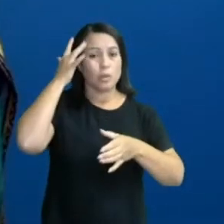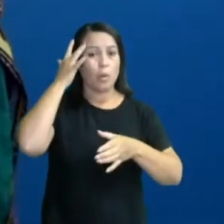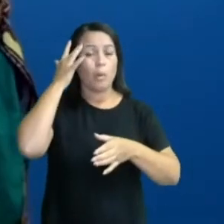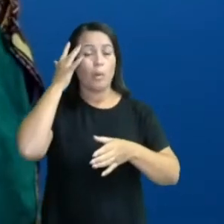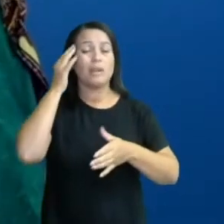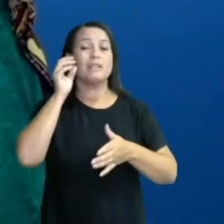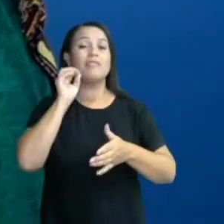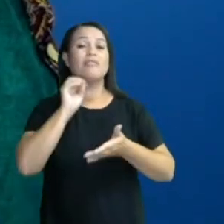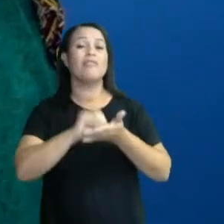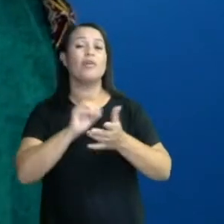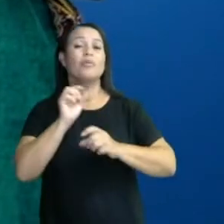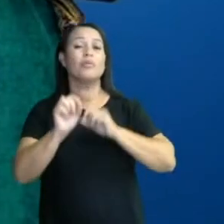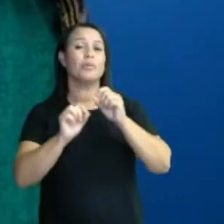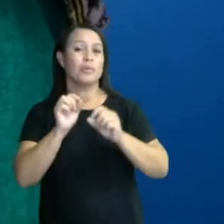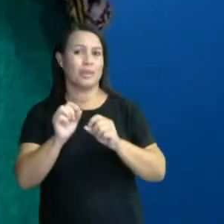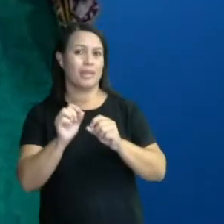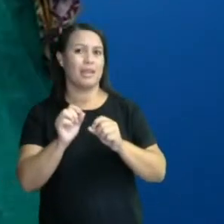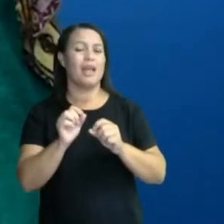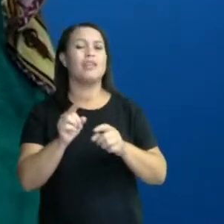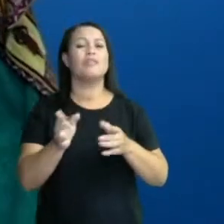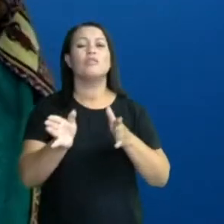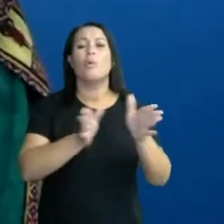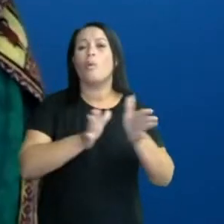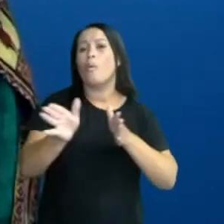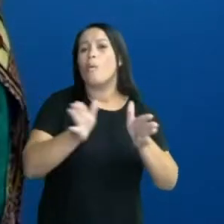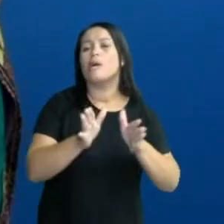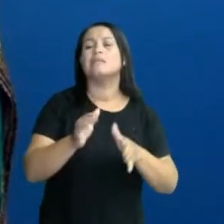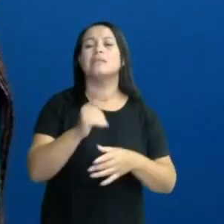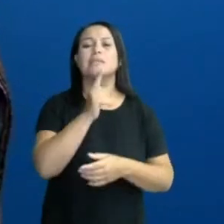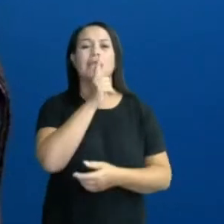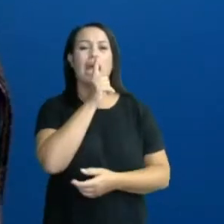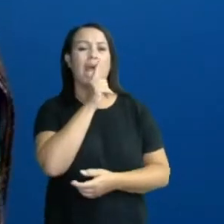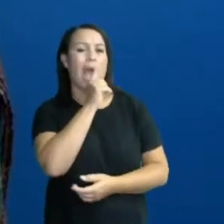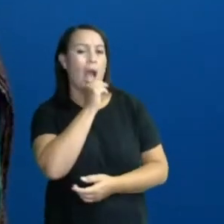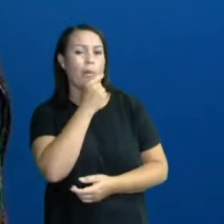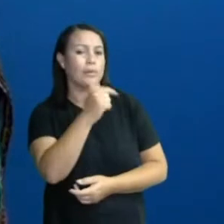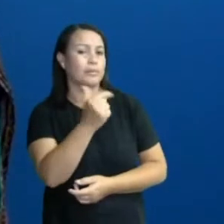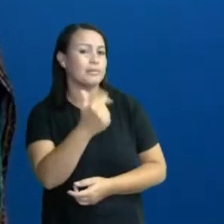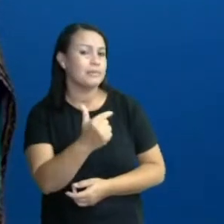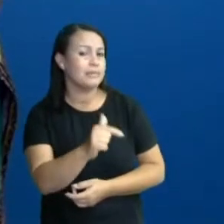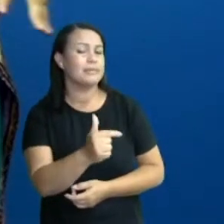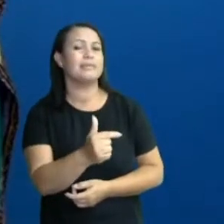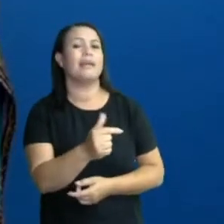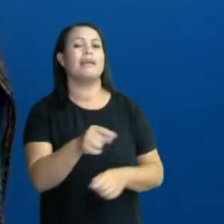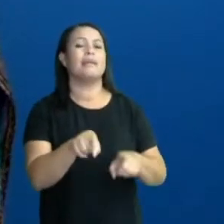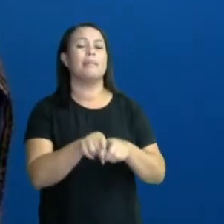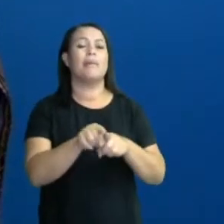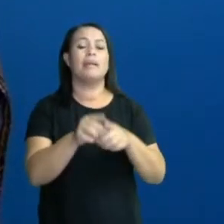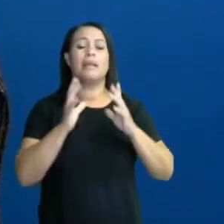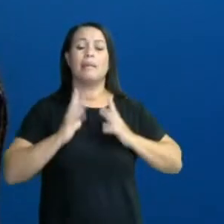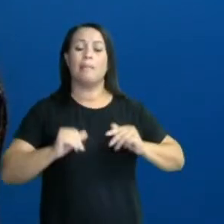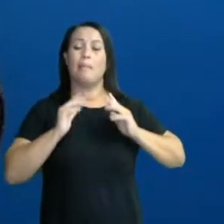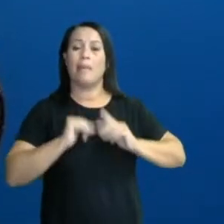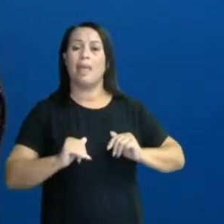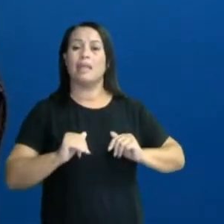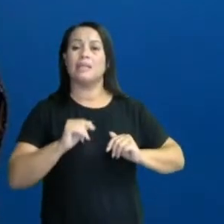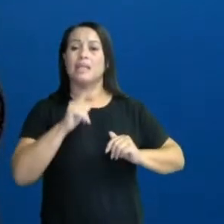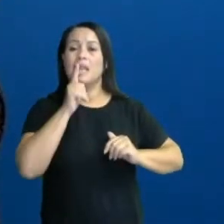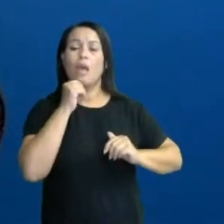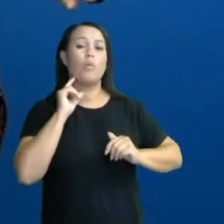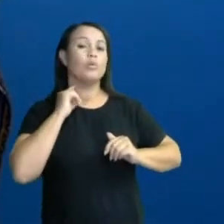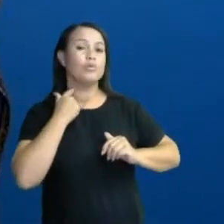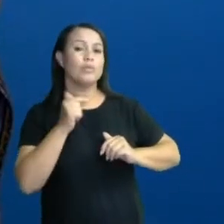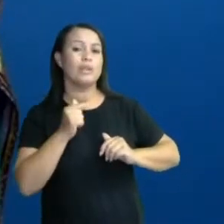aos serviços básicos, né? De água encanada, muitas vezes, de tratamento do esgoto, recolhimento do